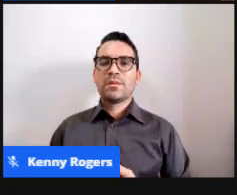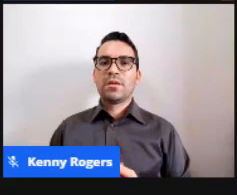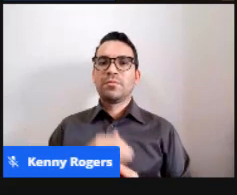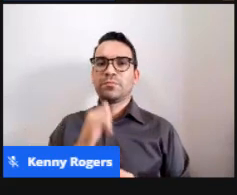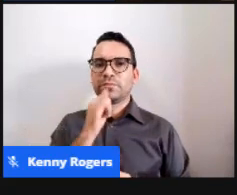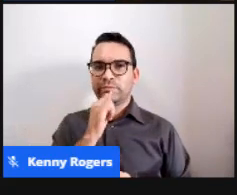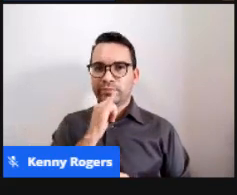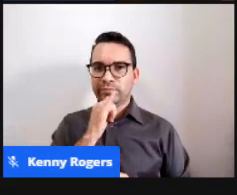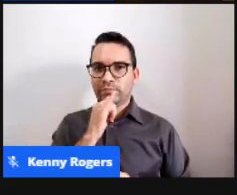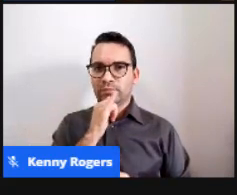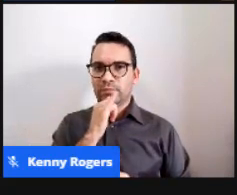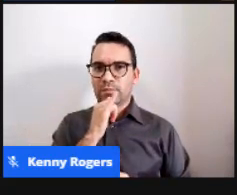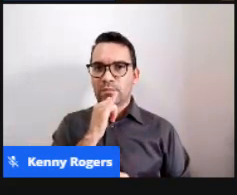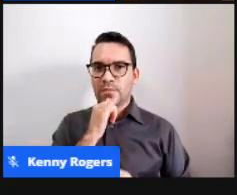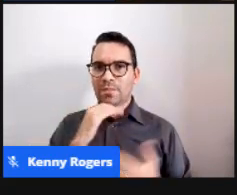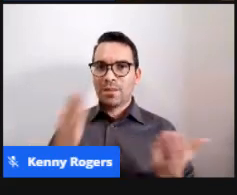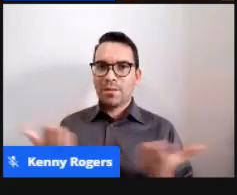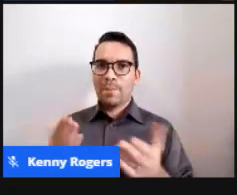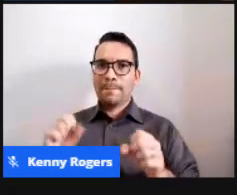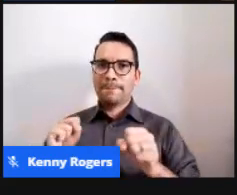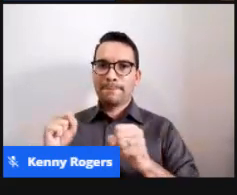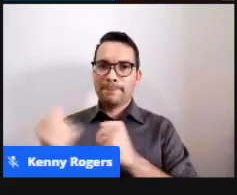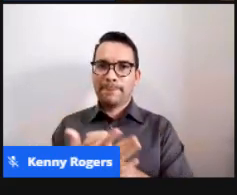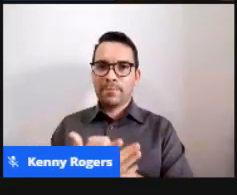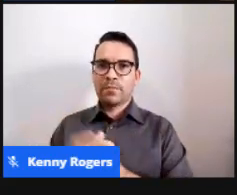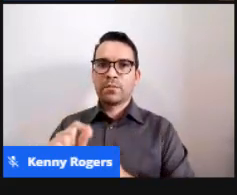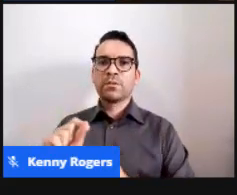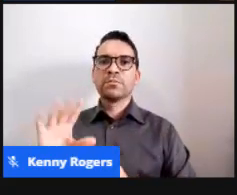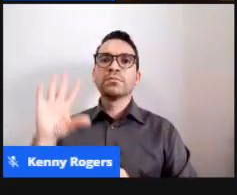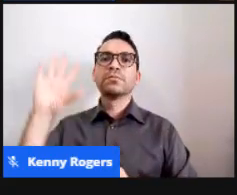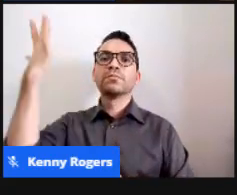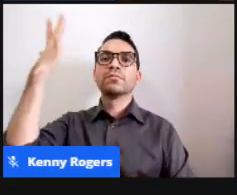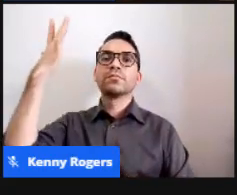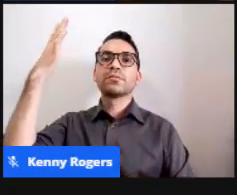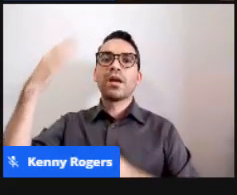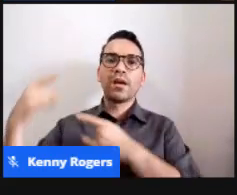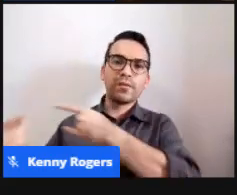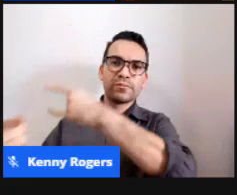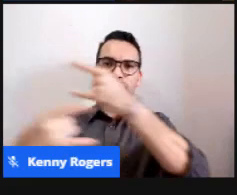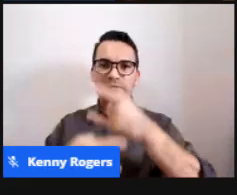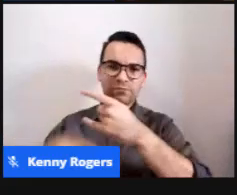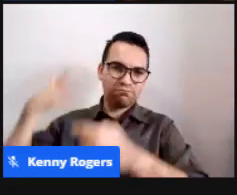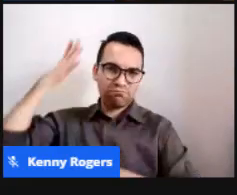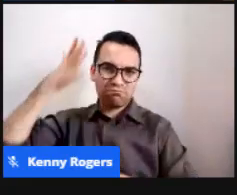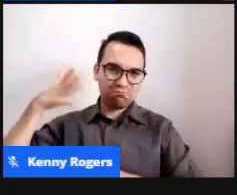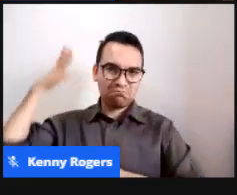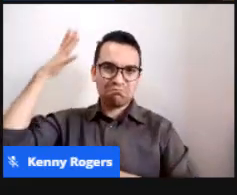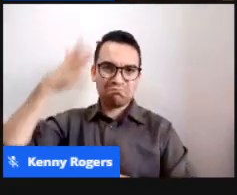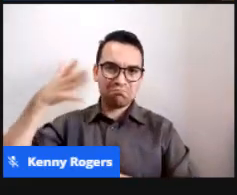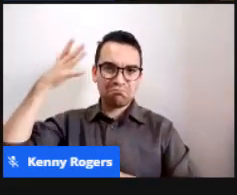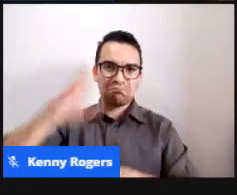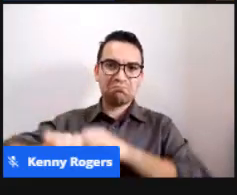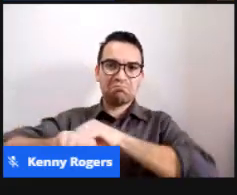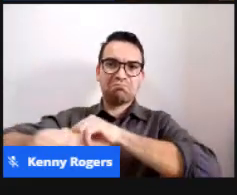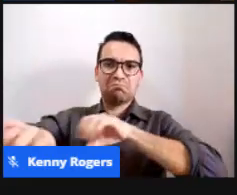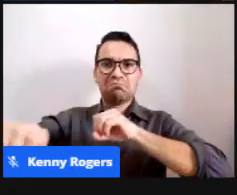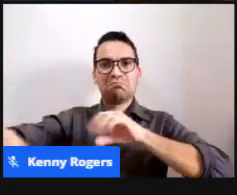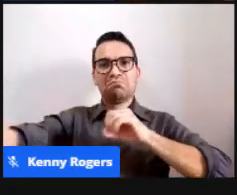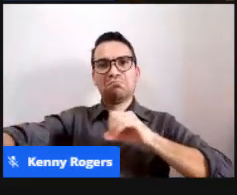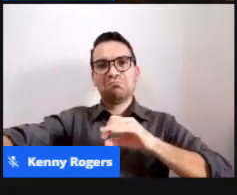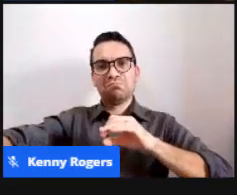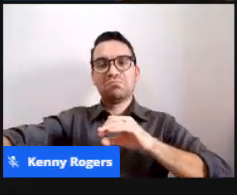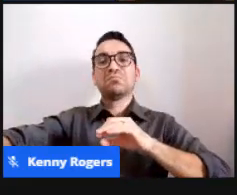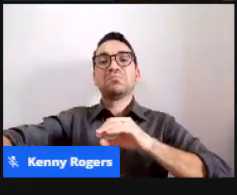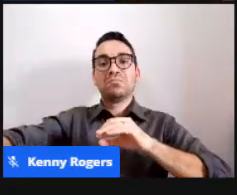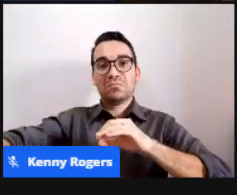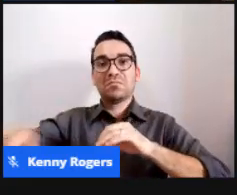pandemia foi o acesso a várias conferências, falas, palestras, bate-papo com tanta gente boa,